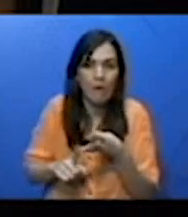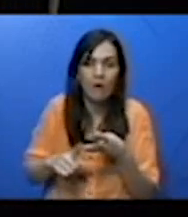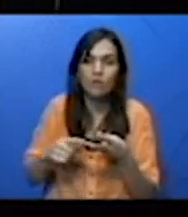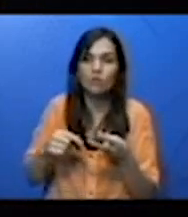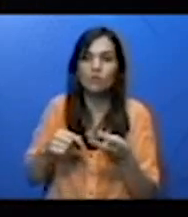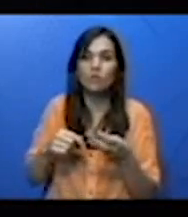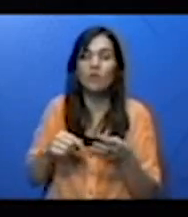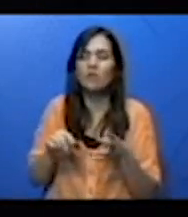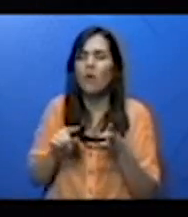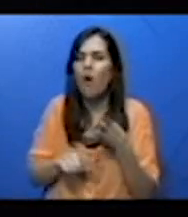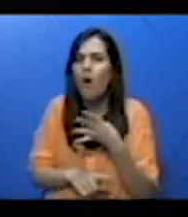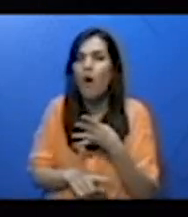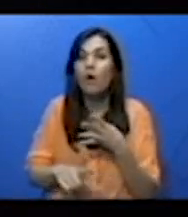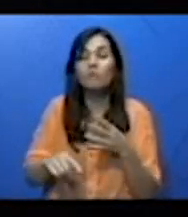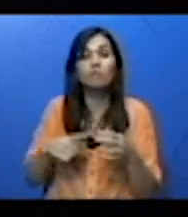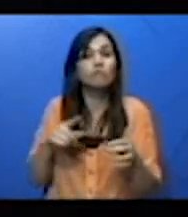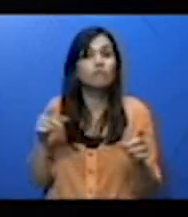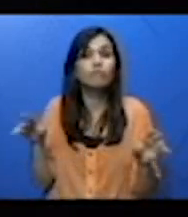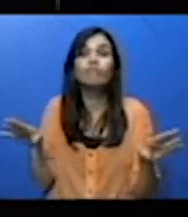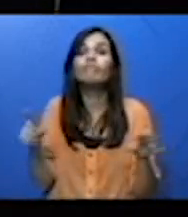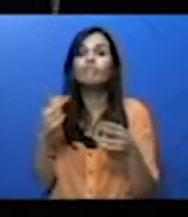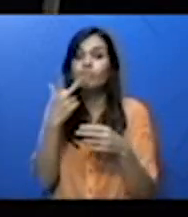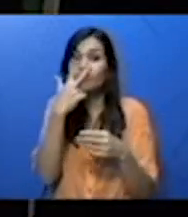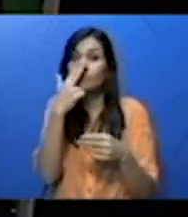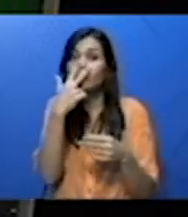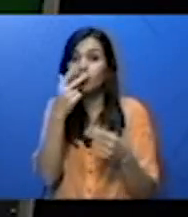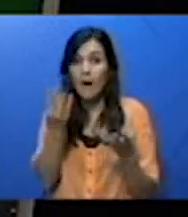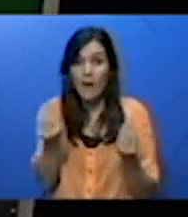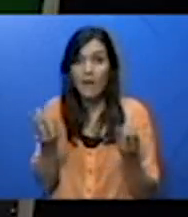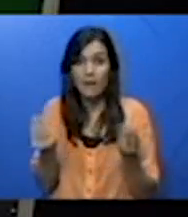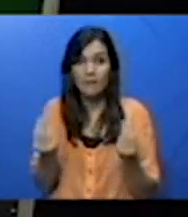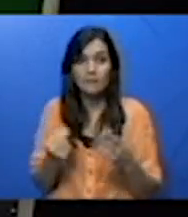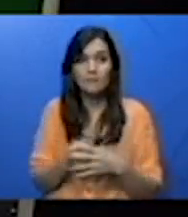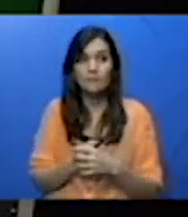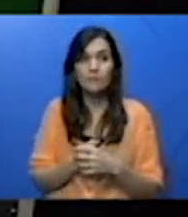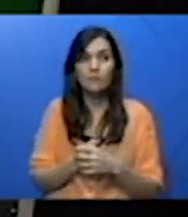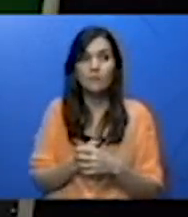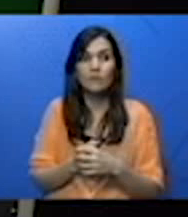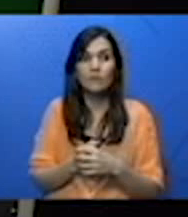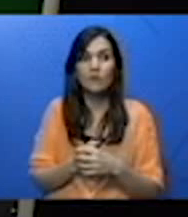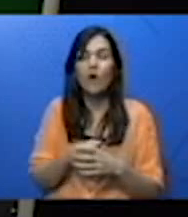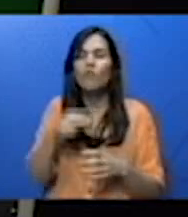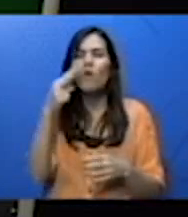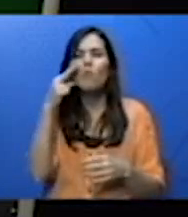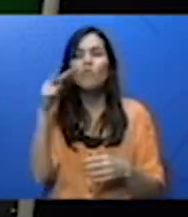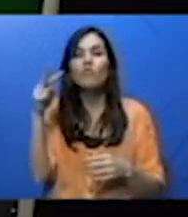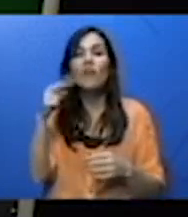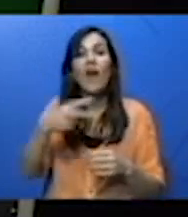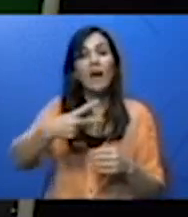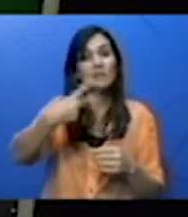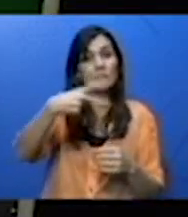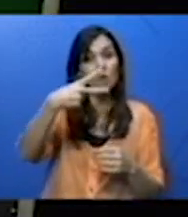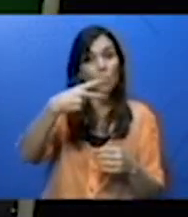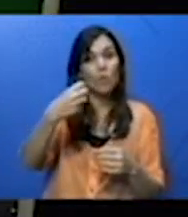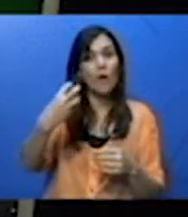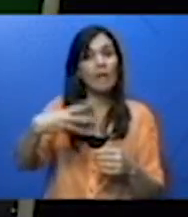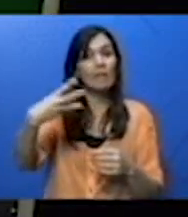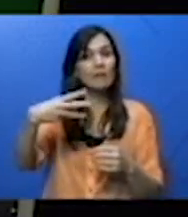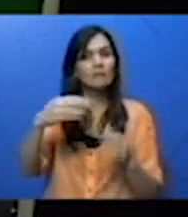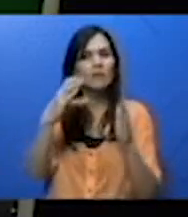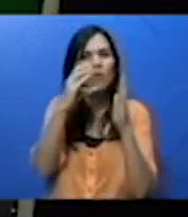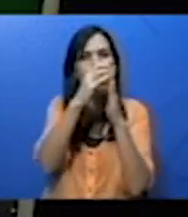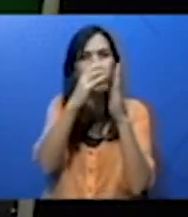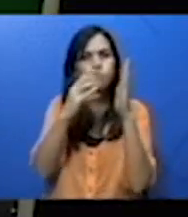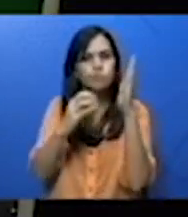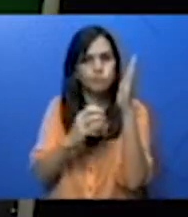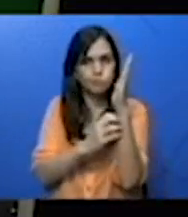muito parecidos. Veja estes exemplos. Vamos ler a segunda e a terceira estrofe. Aqui eles separaram